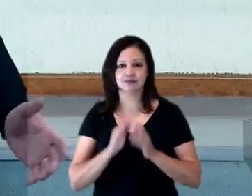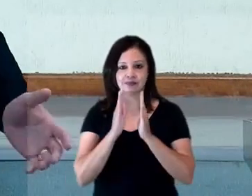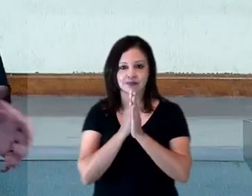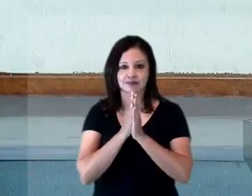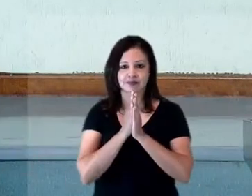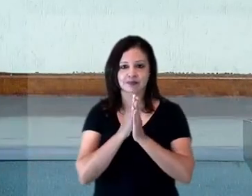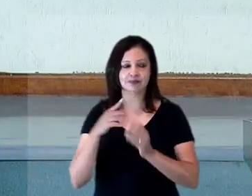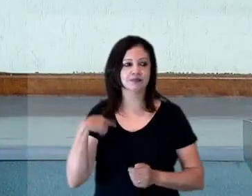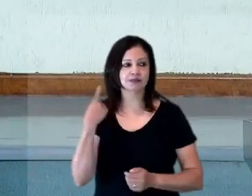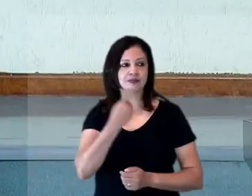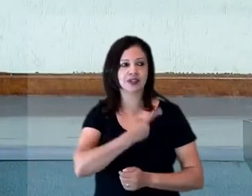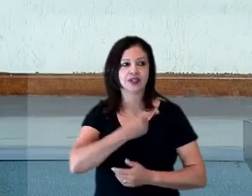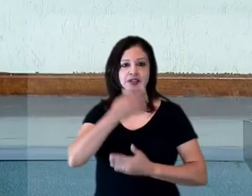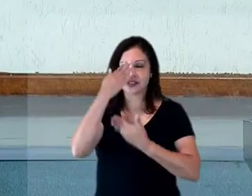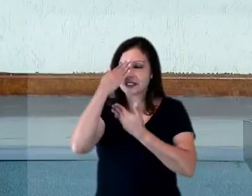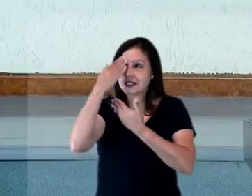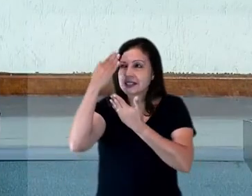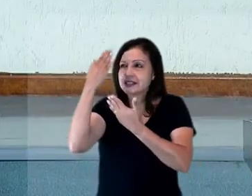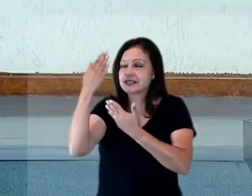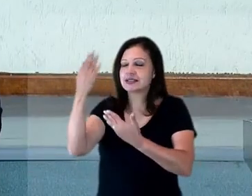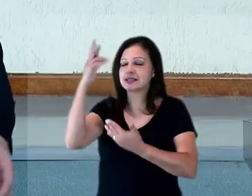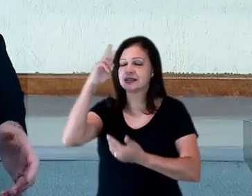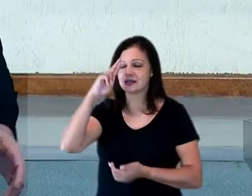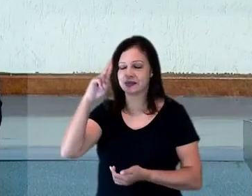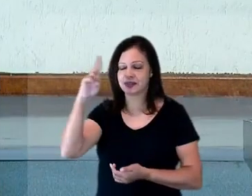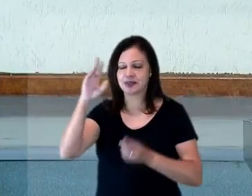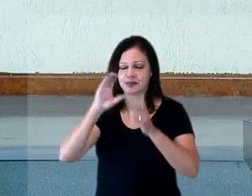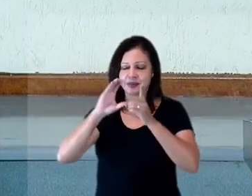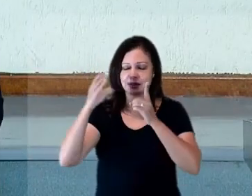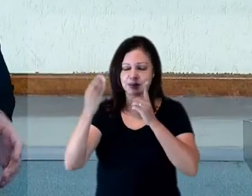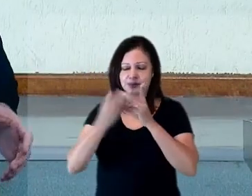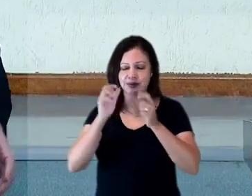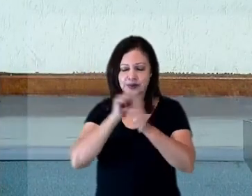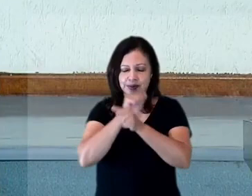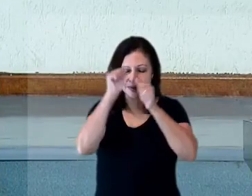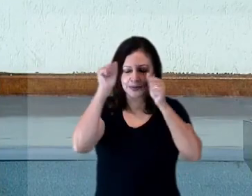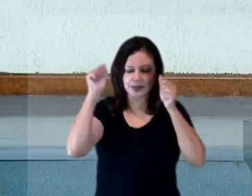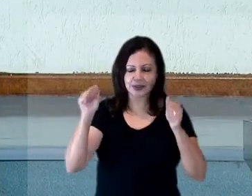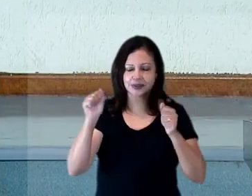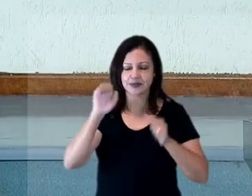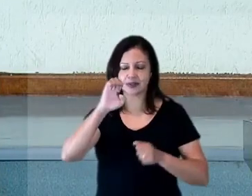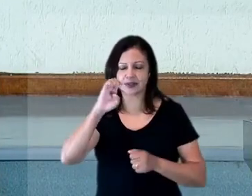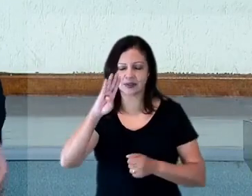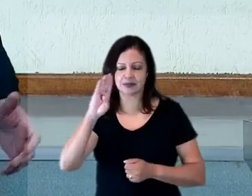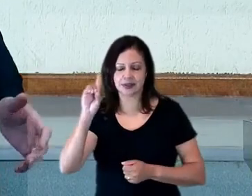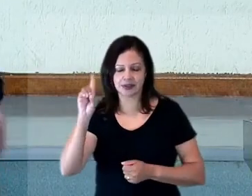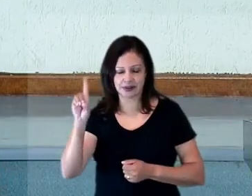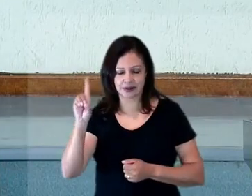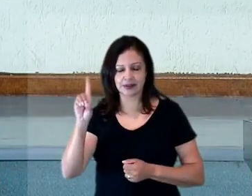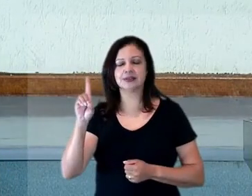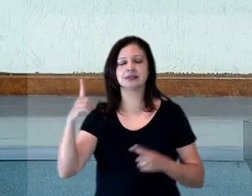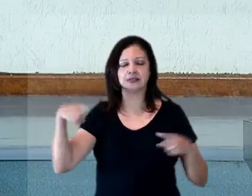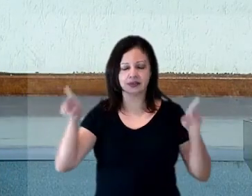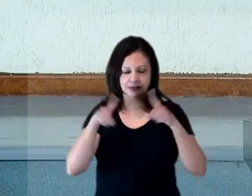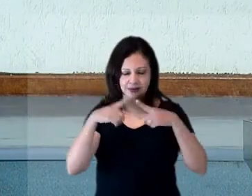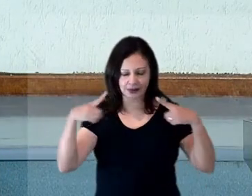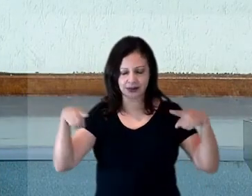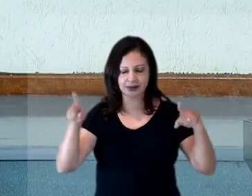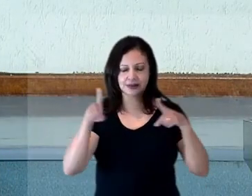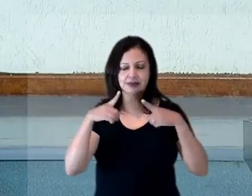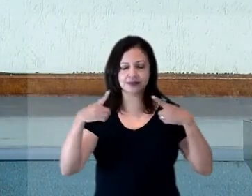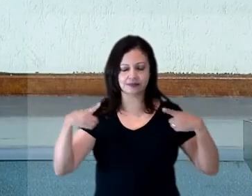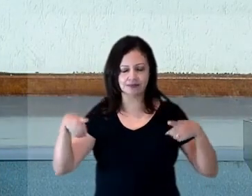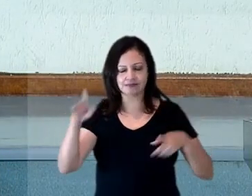agradecemos por tudo que o Senhor fez neste dia, pelo culto da manhã, pela escola bíblica dominical, pelos louvores, pela equipe